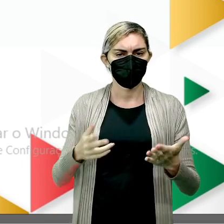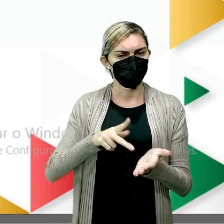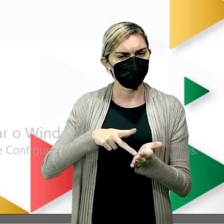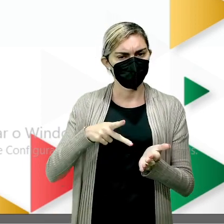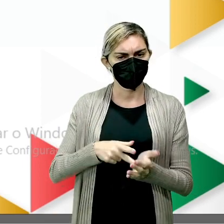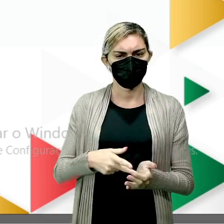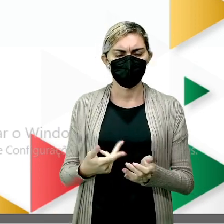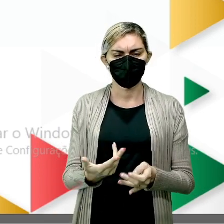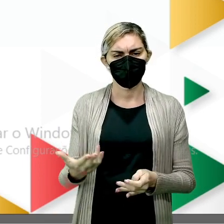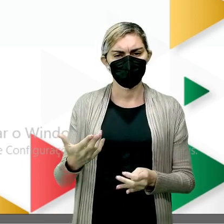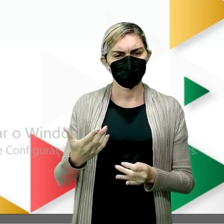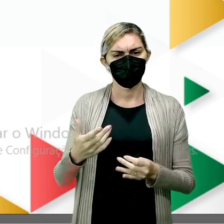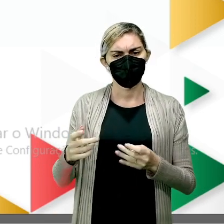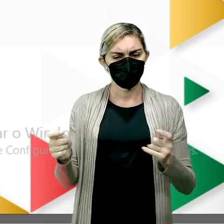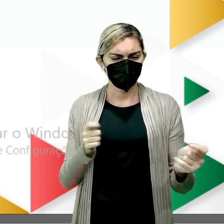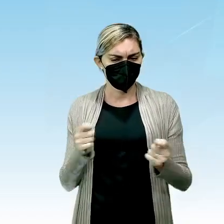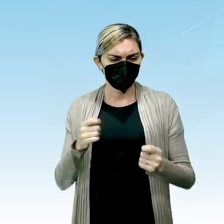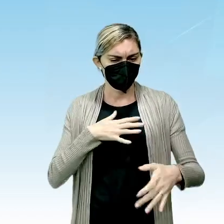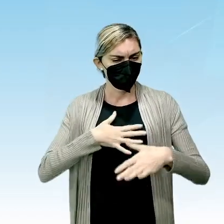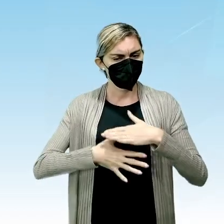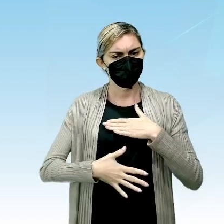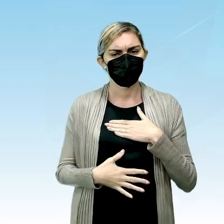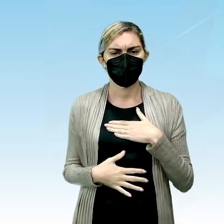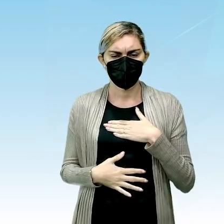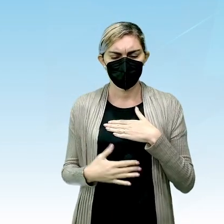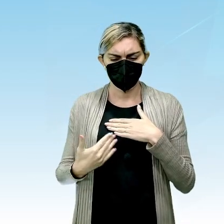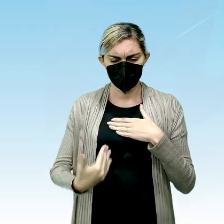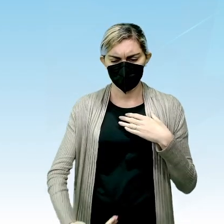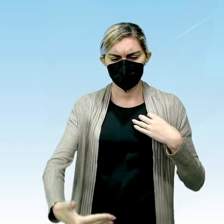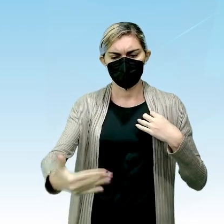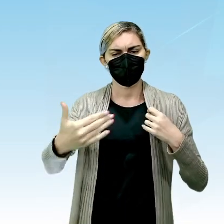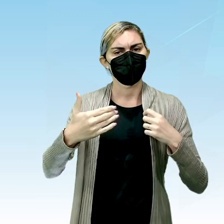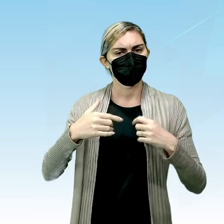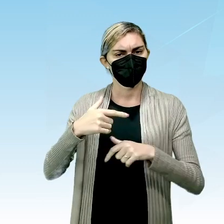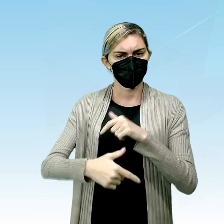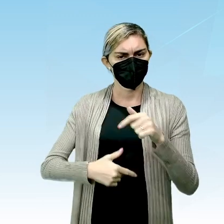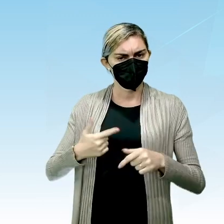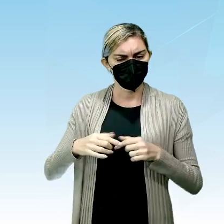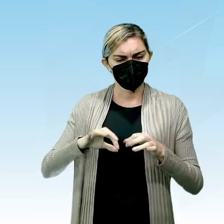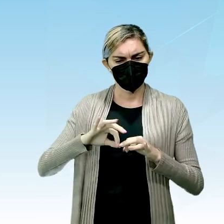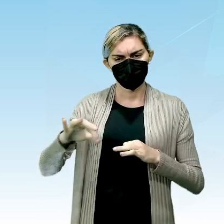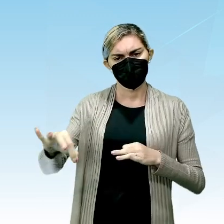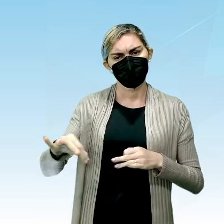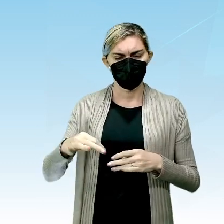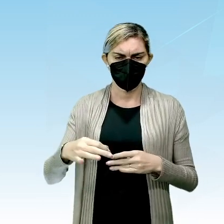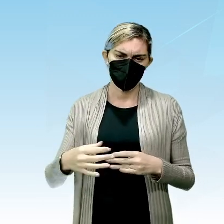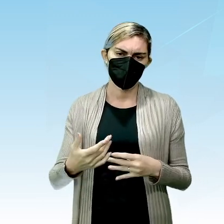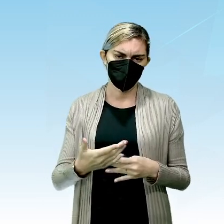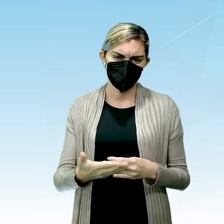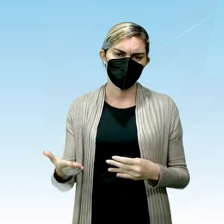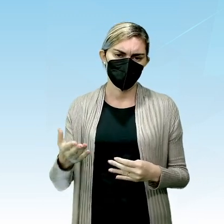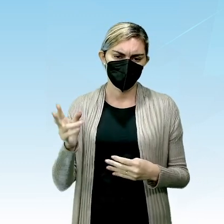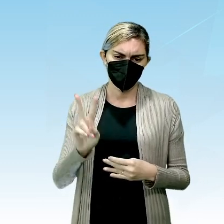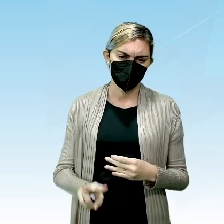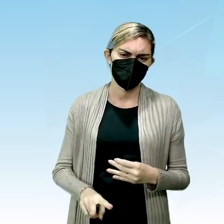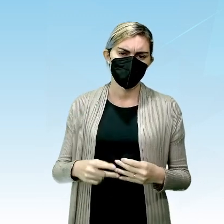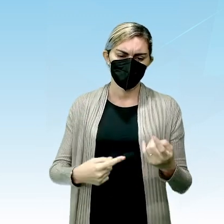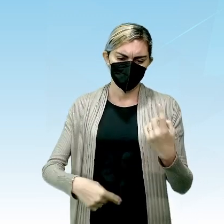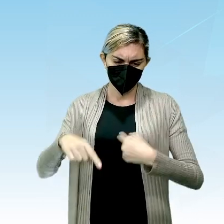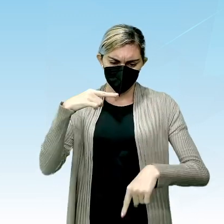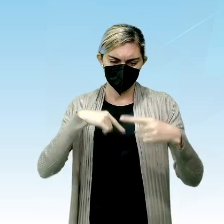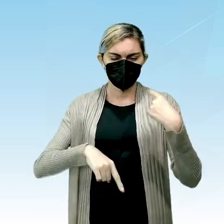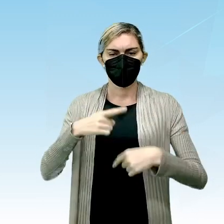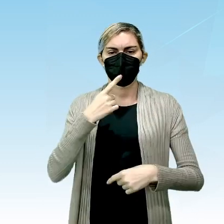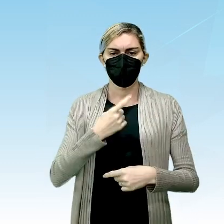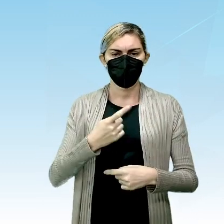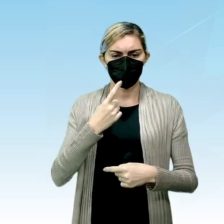verdade, reguladores corporais, que vão atuar às longas distâncias, uma vez que circulam pelo